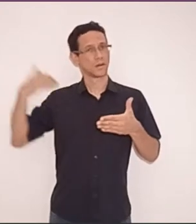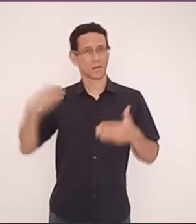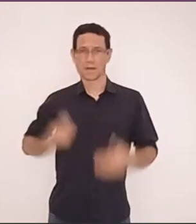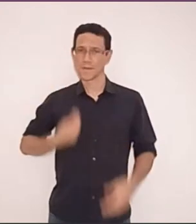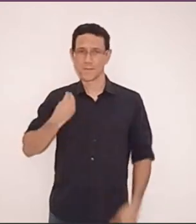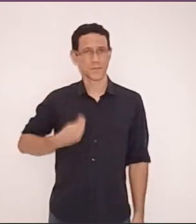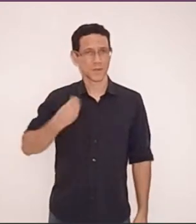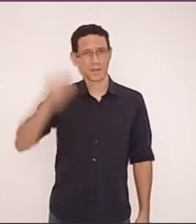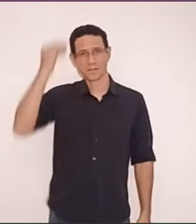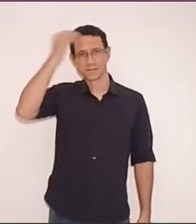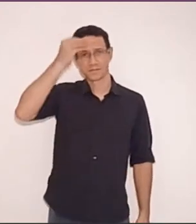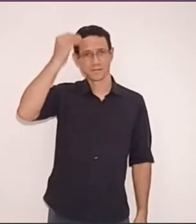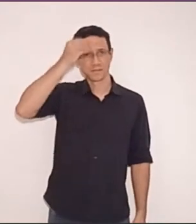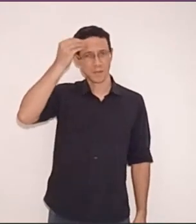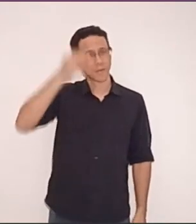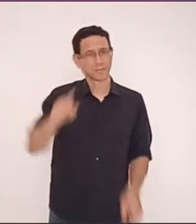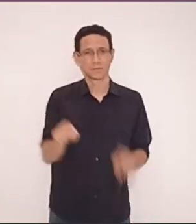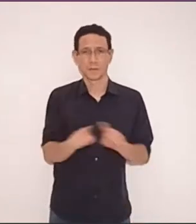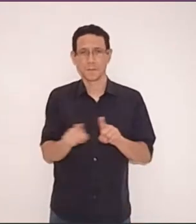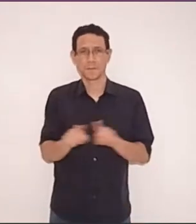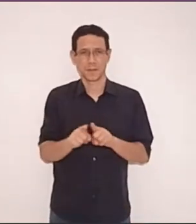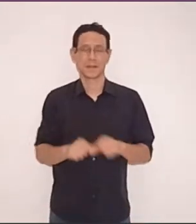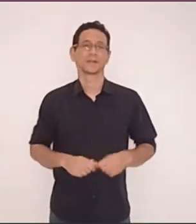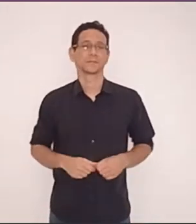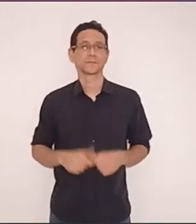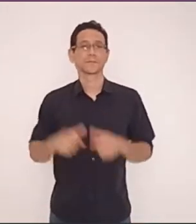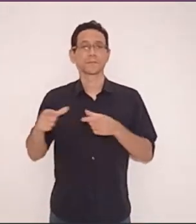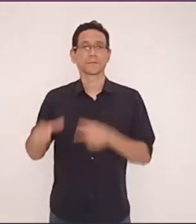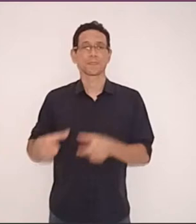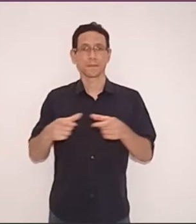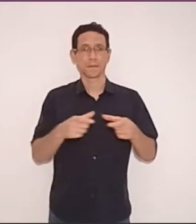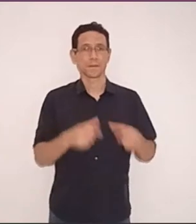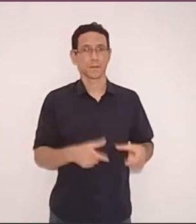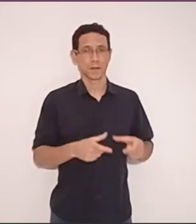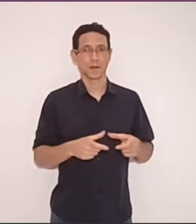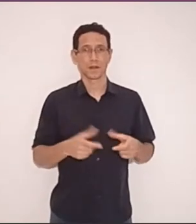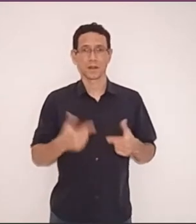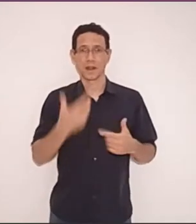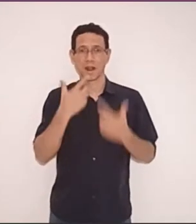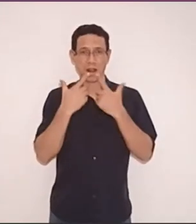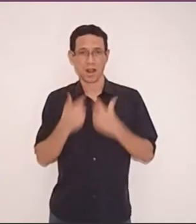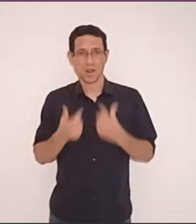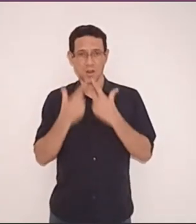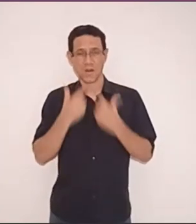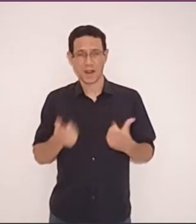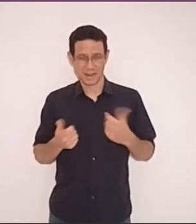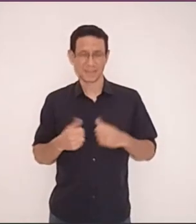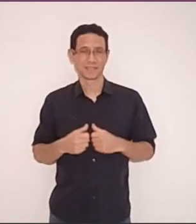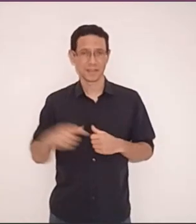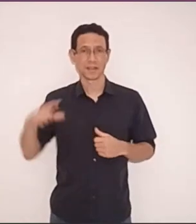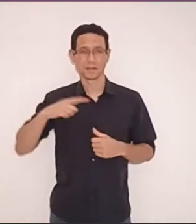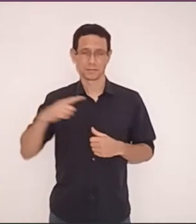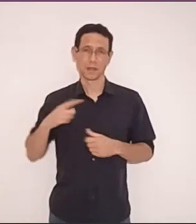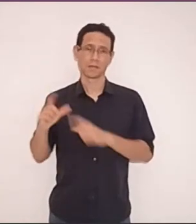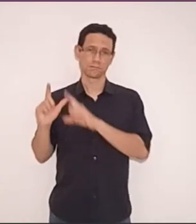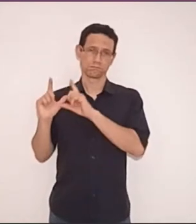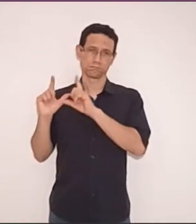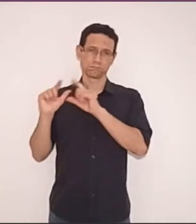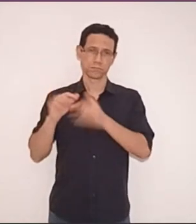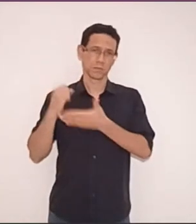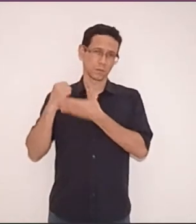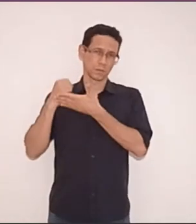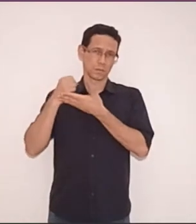parte da minha vivência também então falando sobre território e linguagem eu sou uma pessoa que tragam a tem essa bagagem